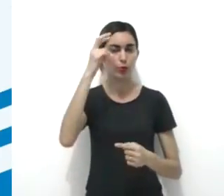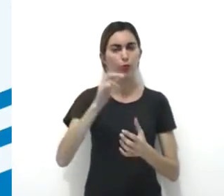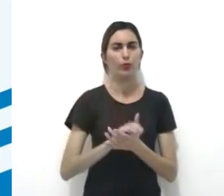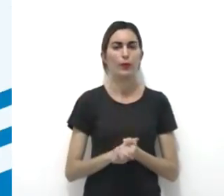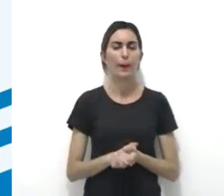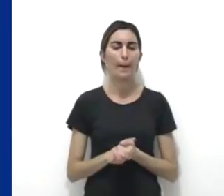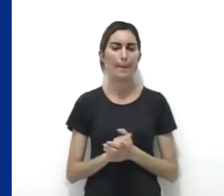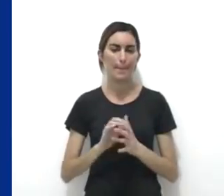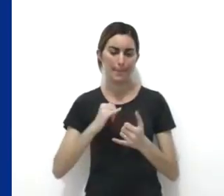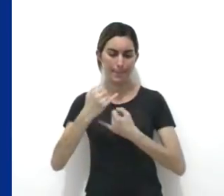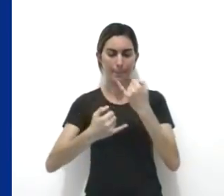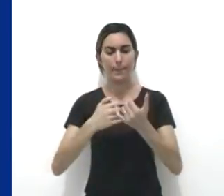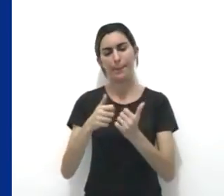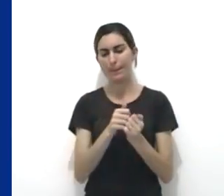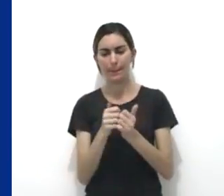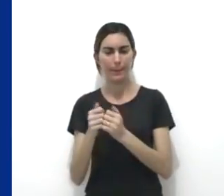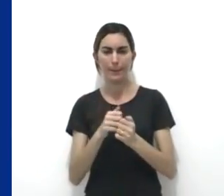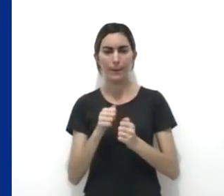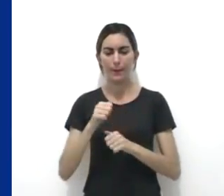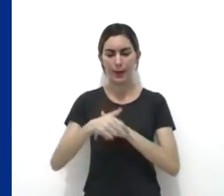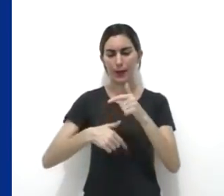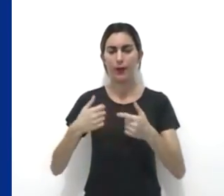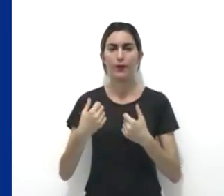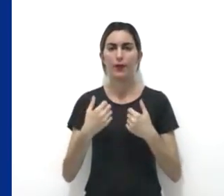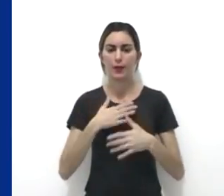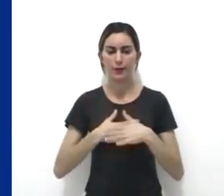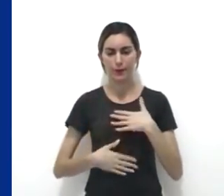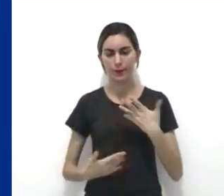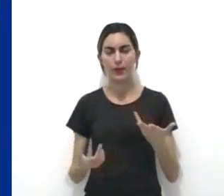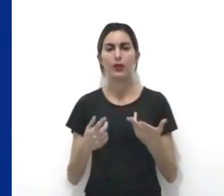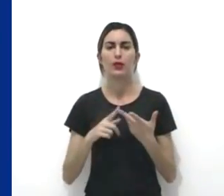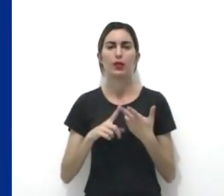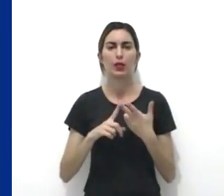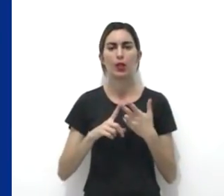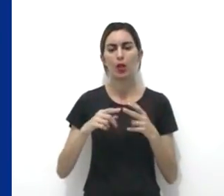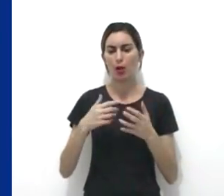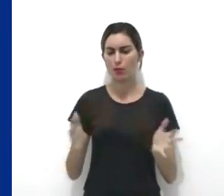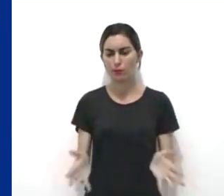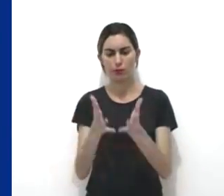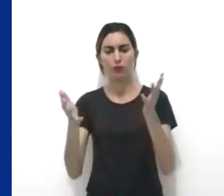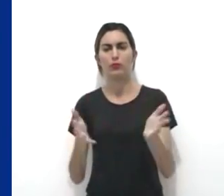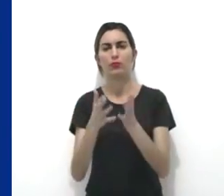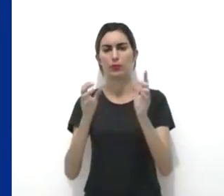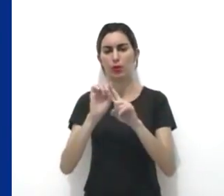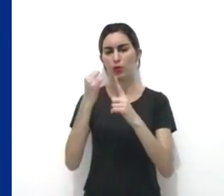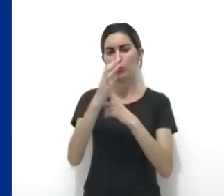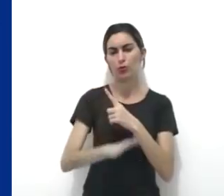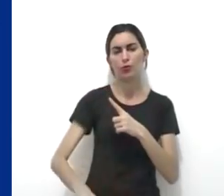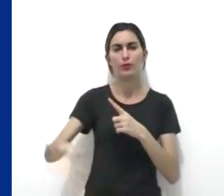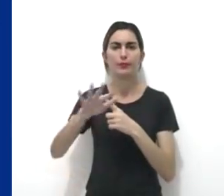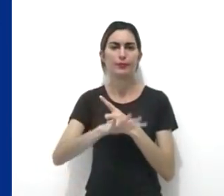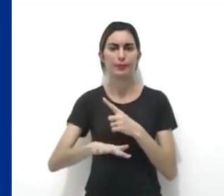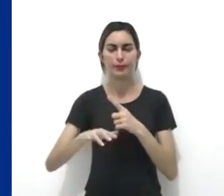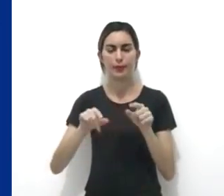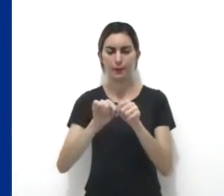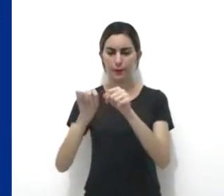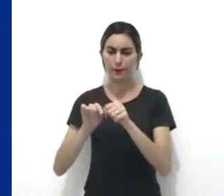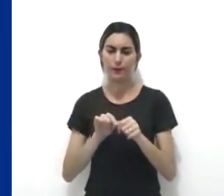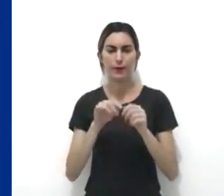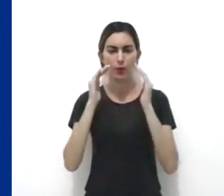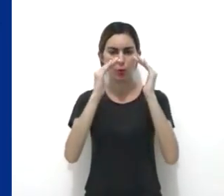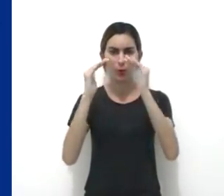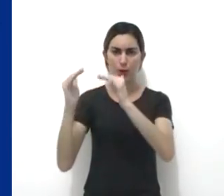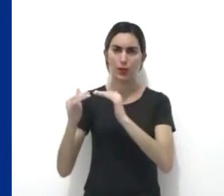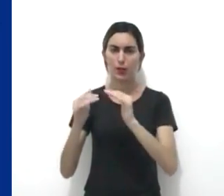cultura. O jogo é uma atividade física e ou mental que favorece a socialização e é